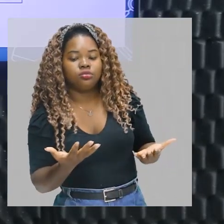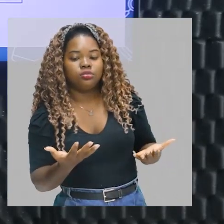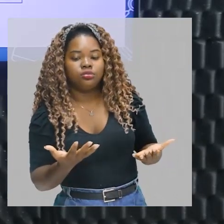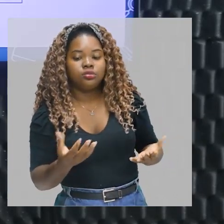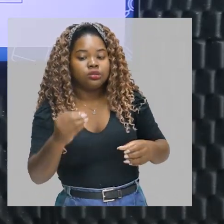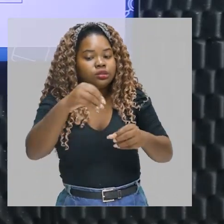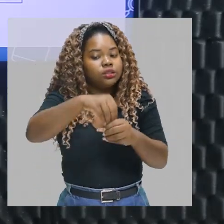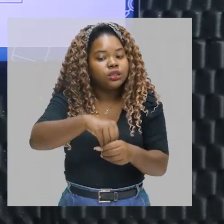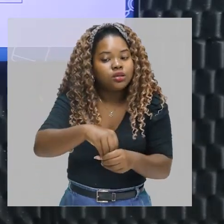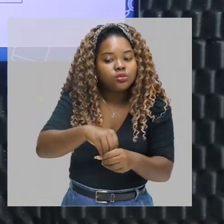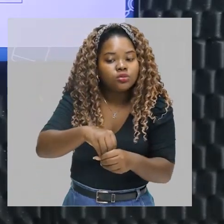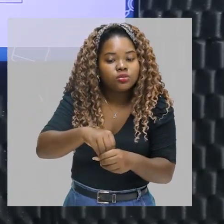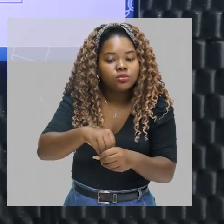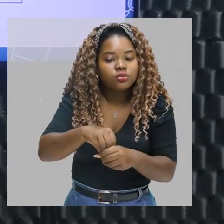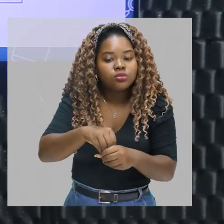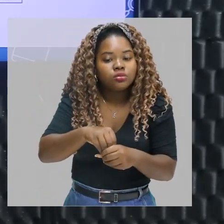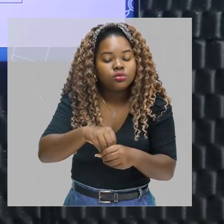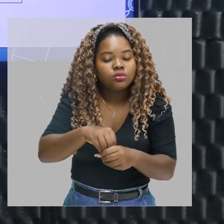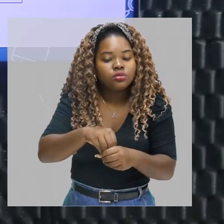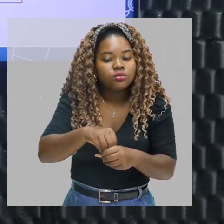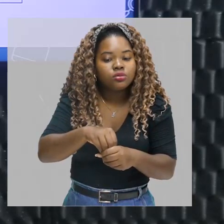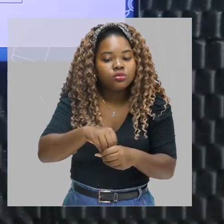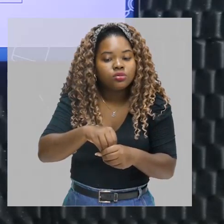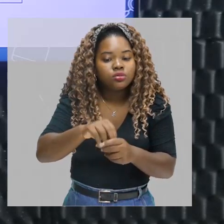Logicamente que dentro, né,